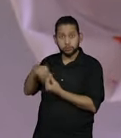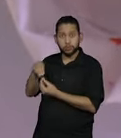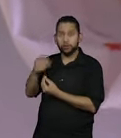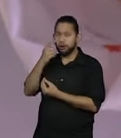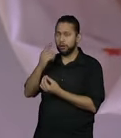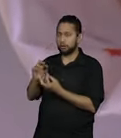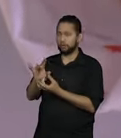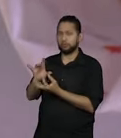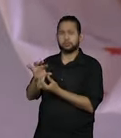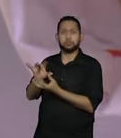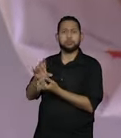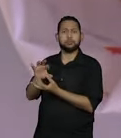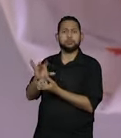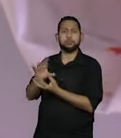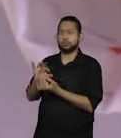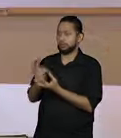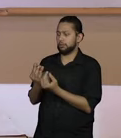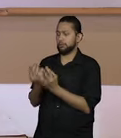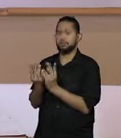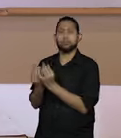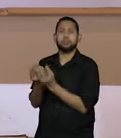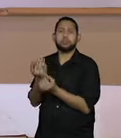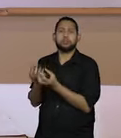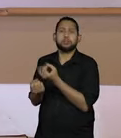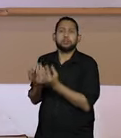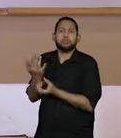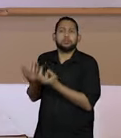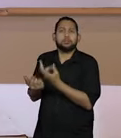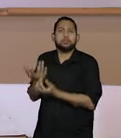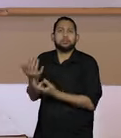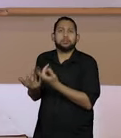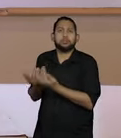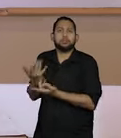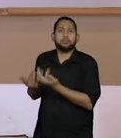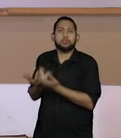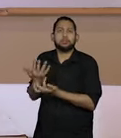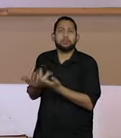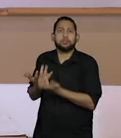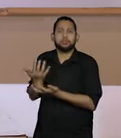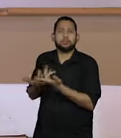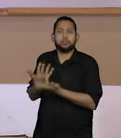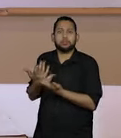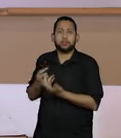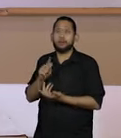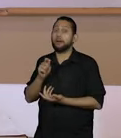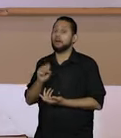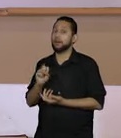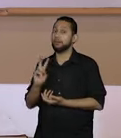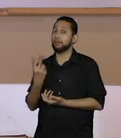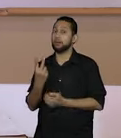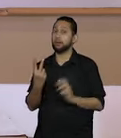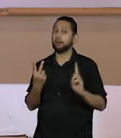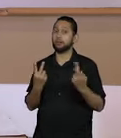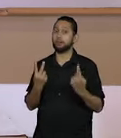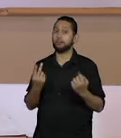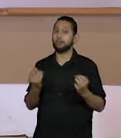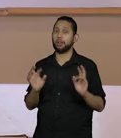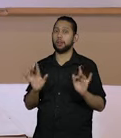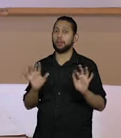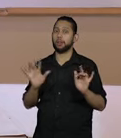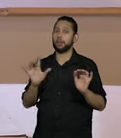tá havendo um pouco mais de formação de gás hidrogênio.